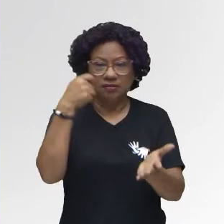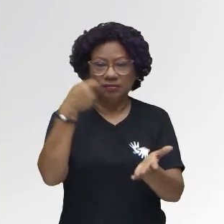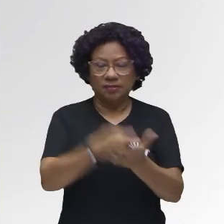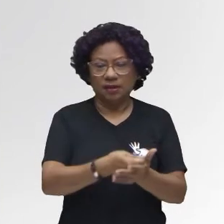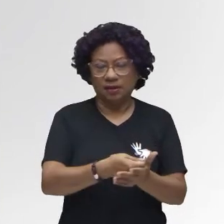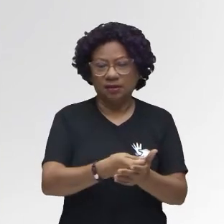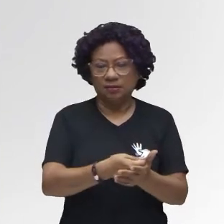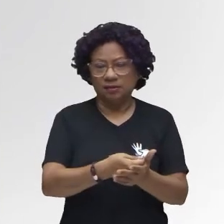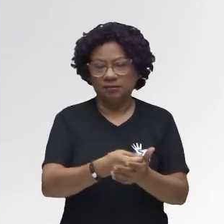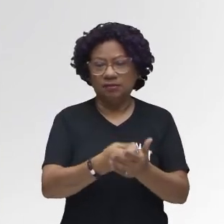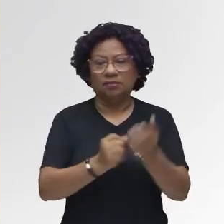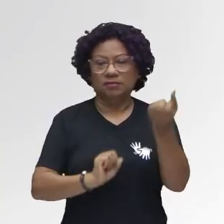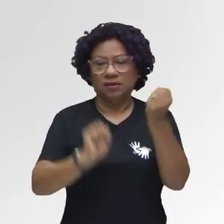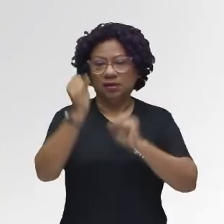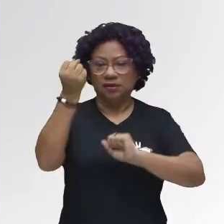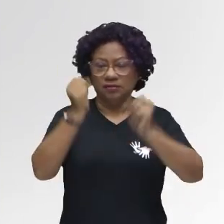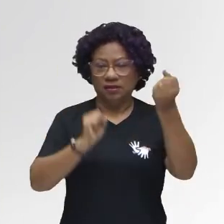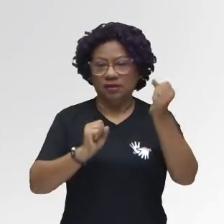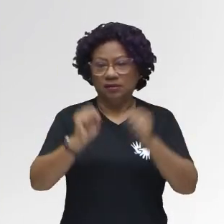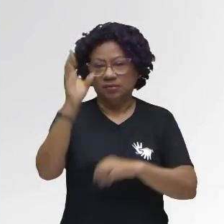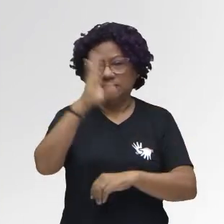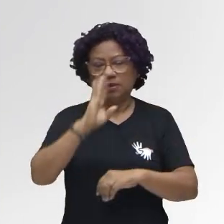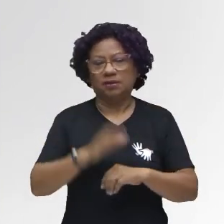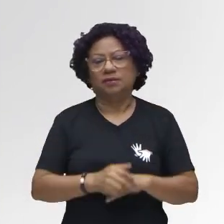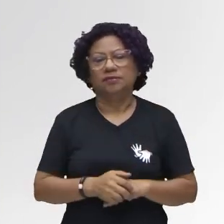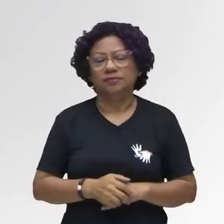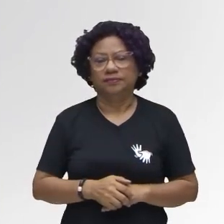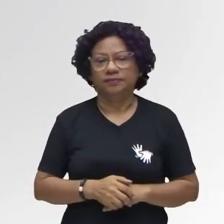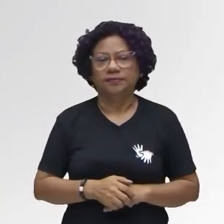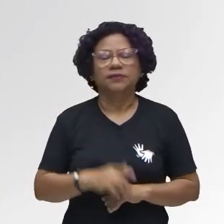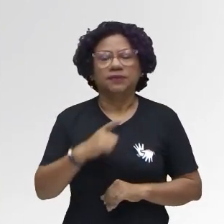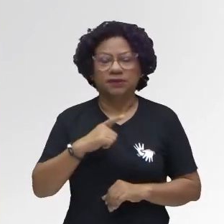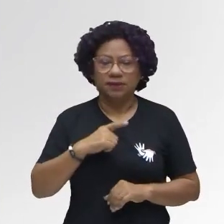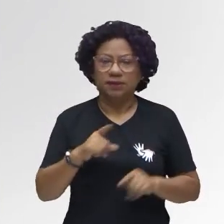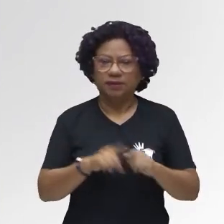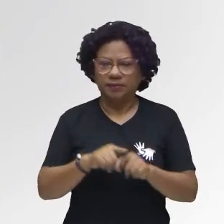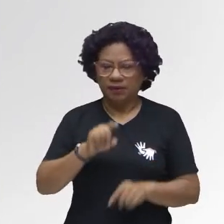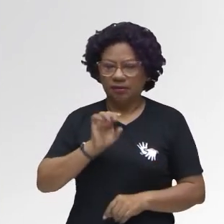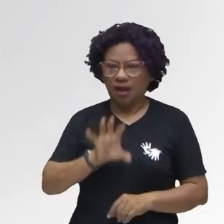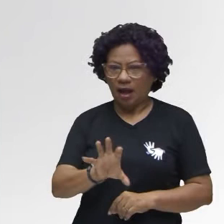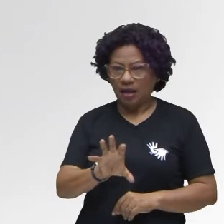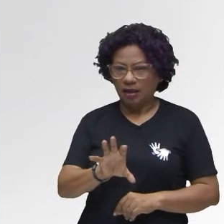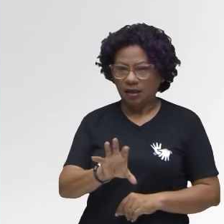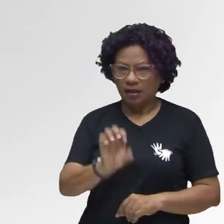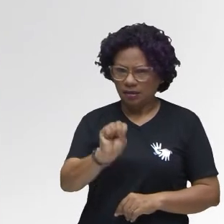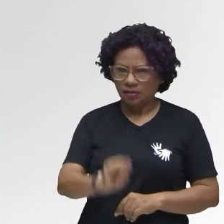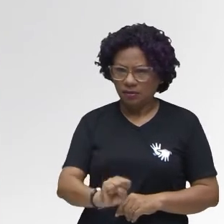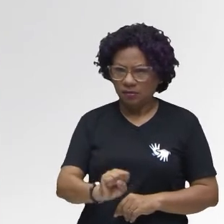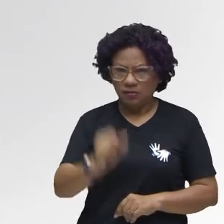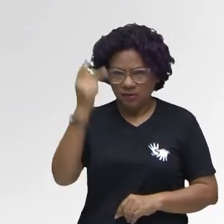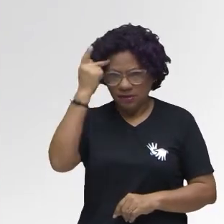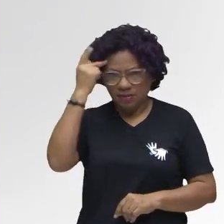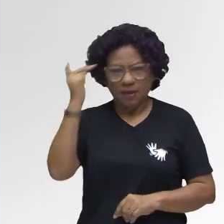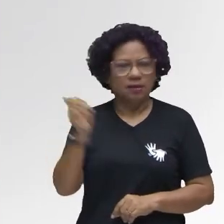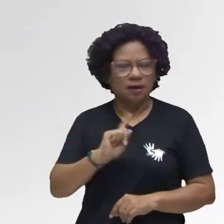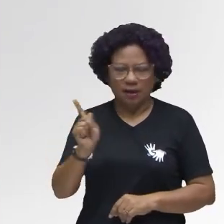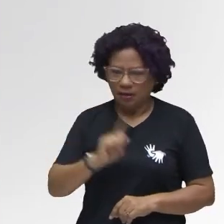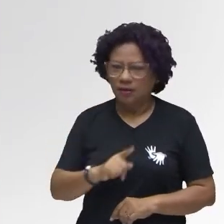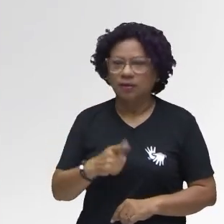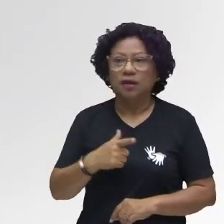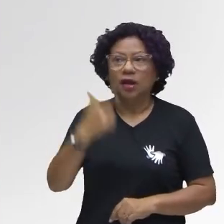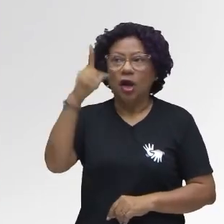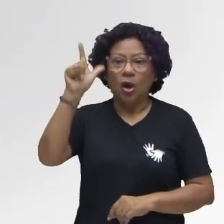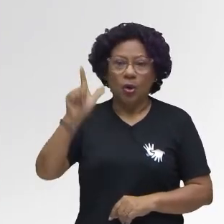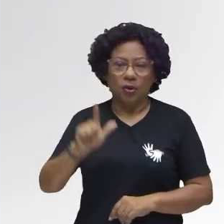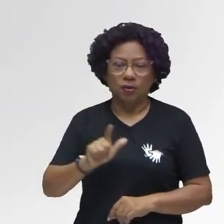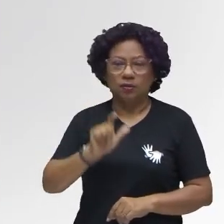é só São Paulo que vai crescer com as indústrias. Outras regiões, outros estados também vão ganhar destaques, que vão ser devido